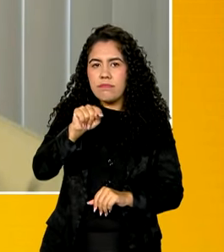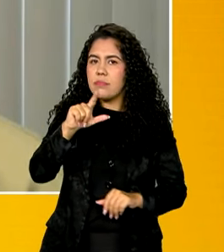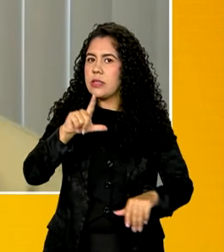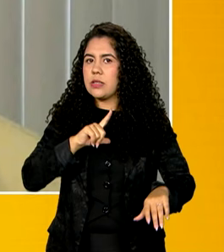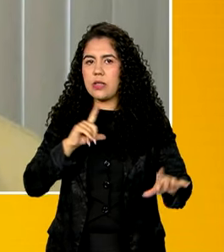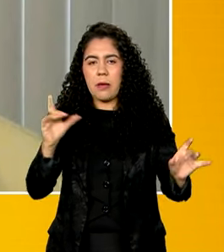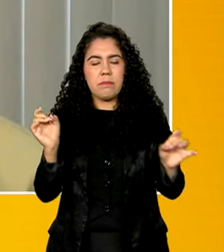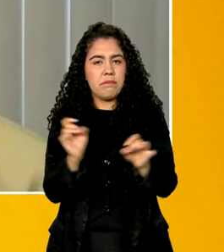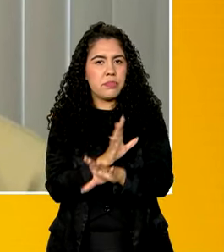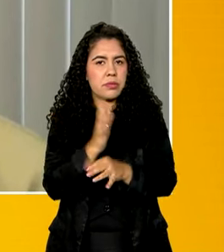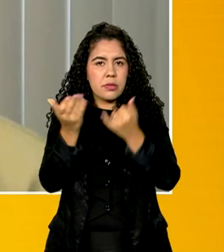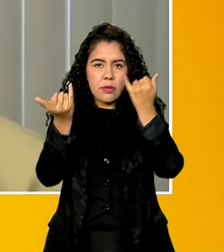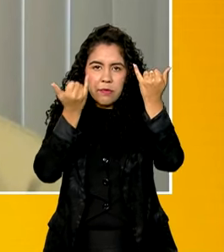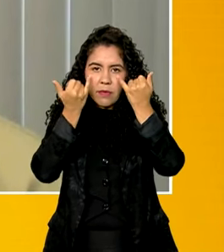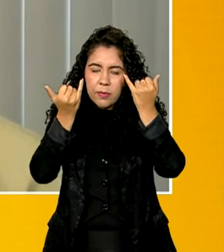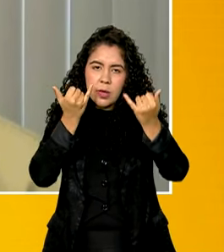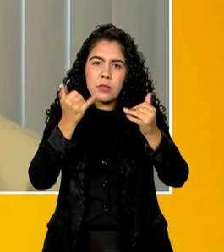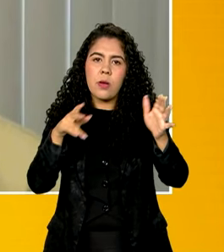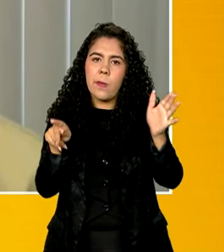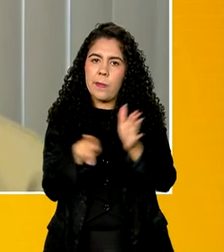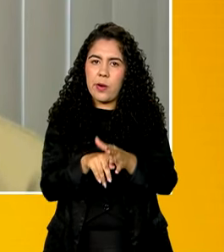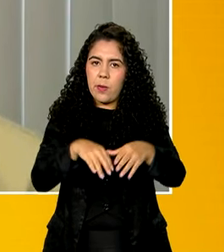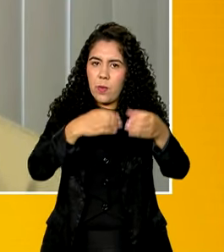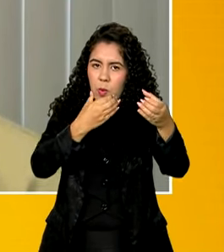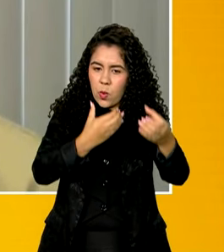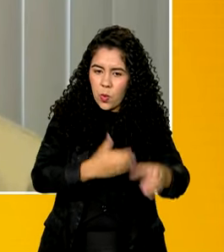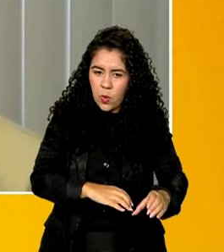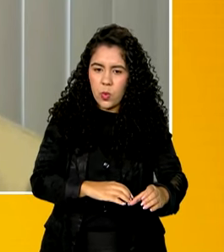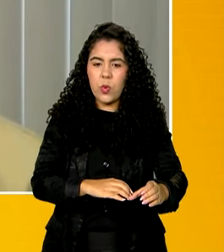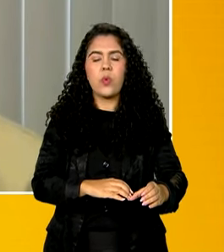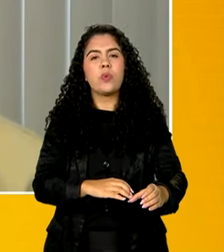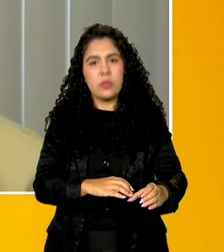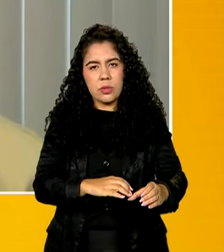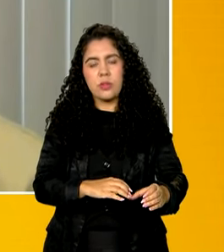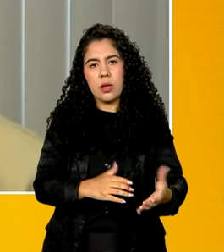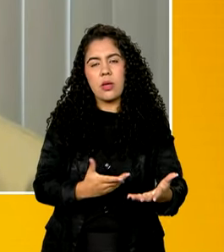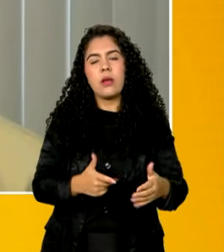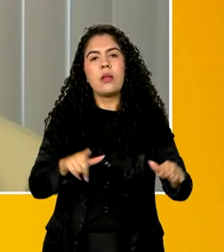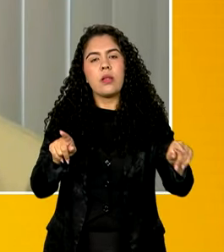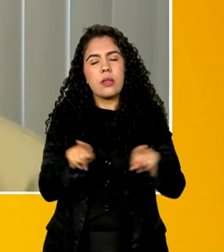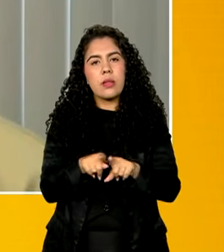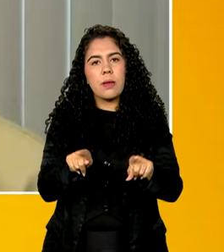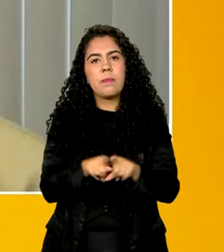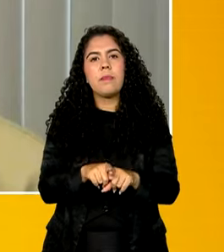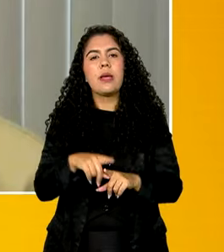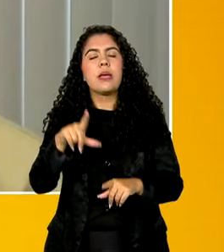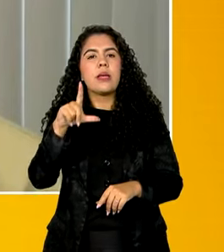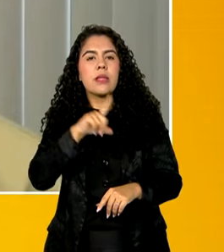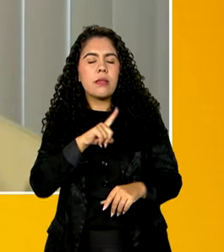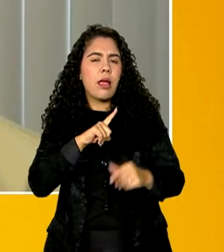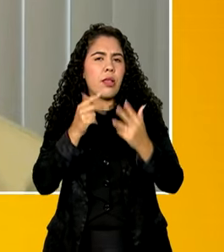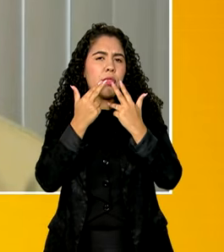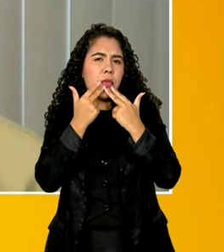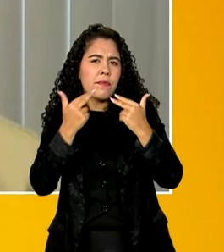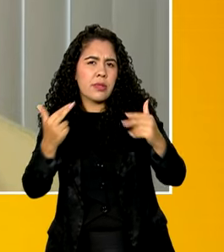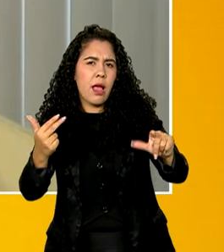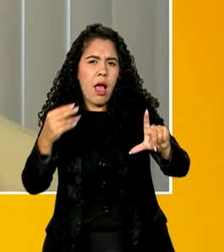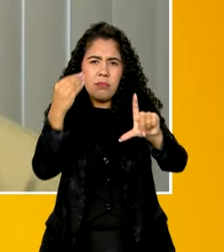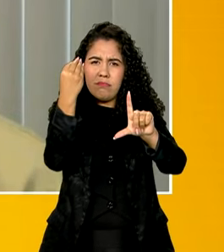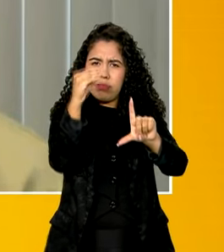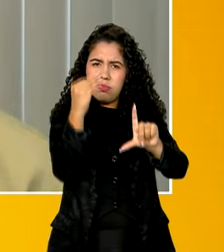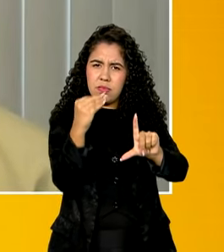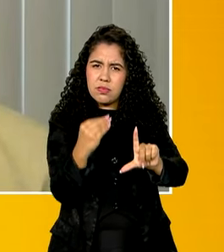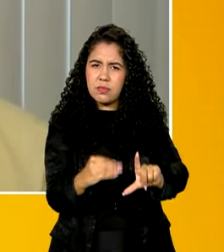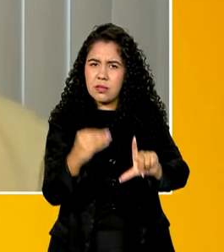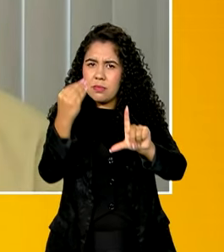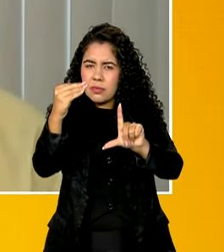informações todas dos concursos, do concurso, tá? Para que a pessoa possa. E tem também lá tem o nosso banco de notícias. E eu